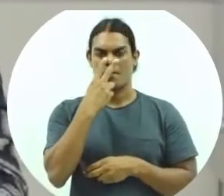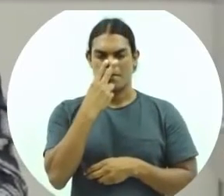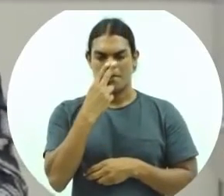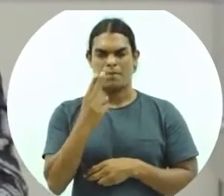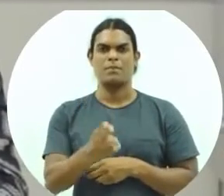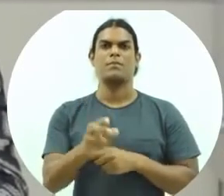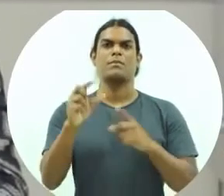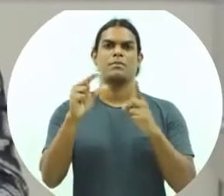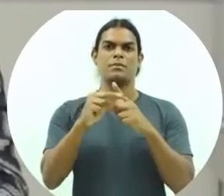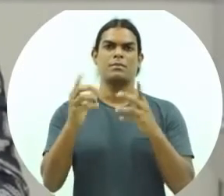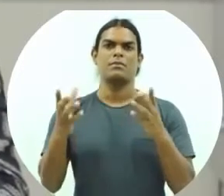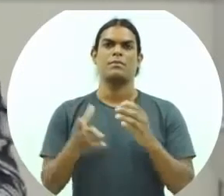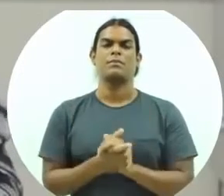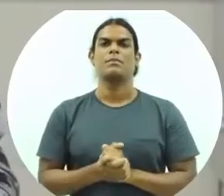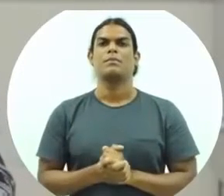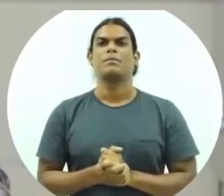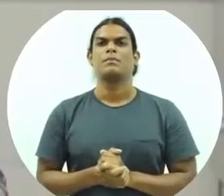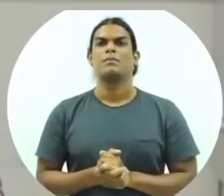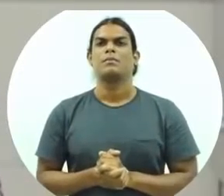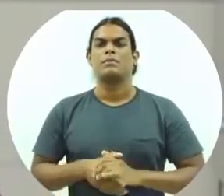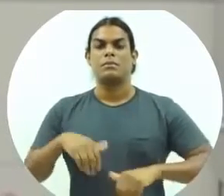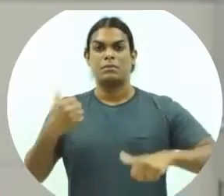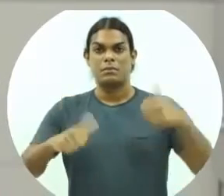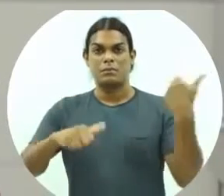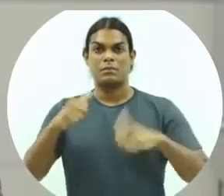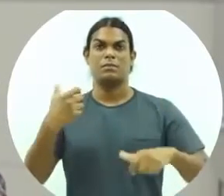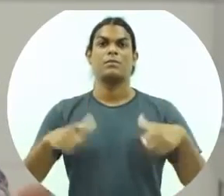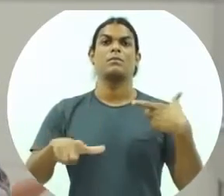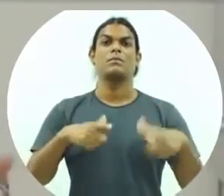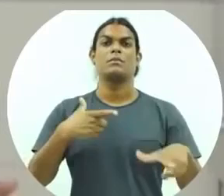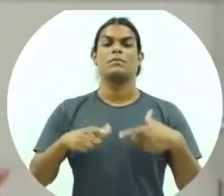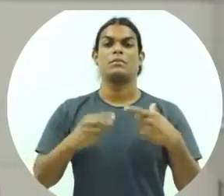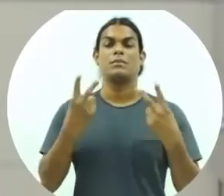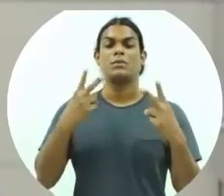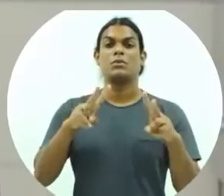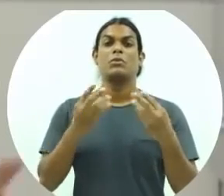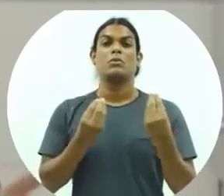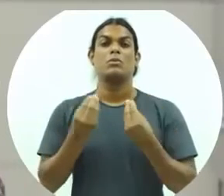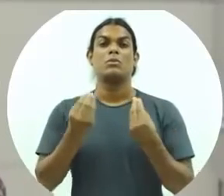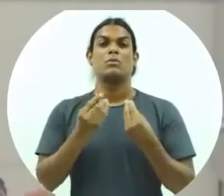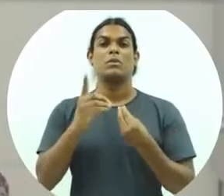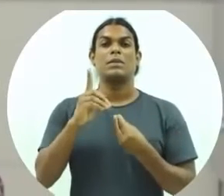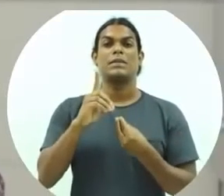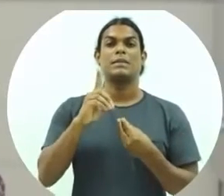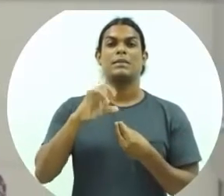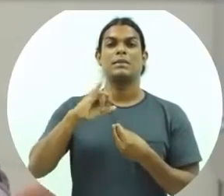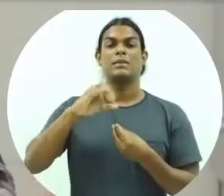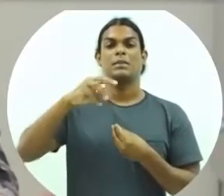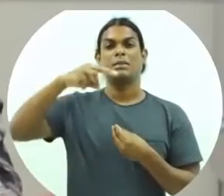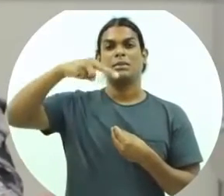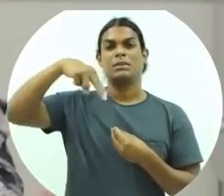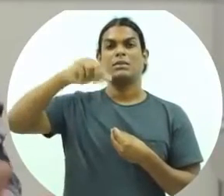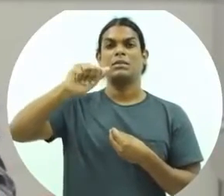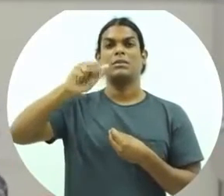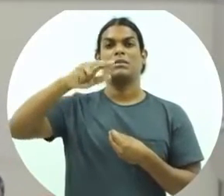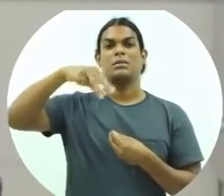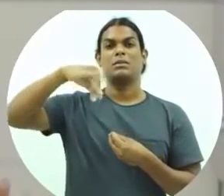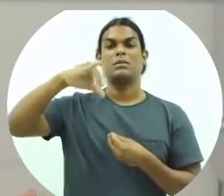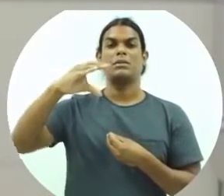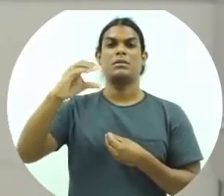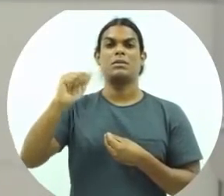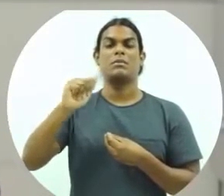de desempenho. A avaliação de desempenho é vista como um processo dinâmico que, na maioria das vezes ou quase